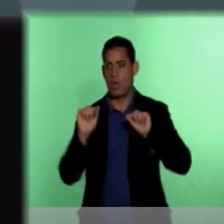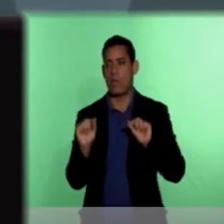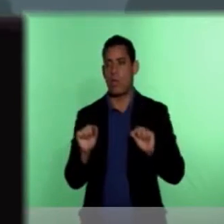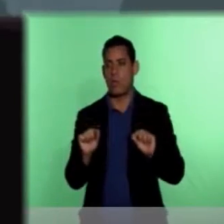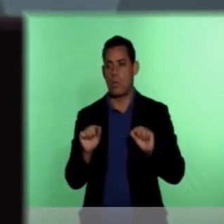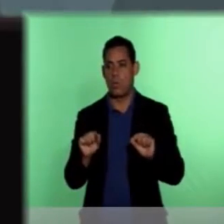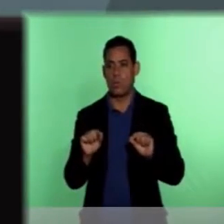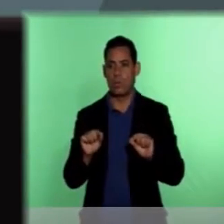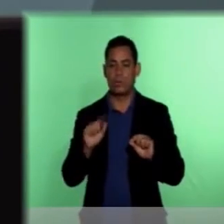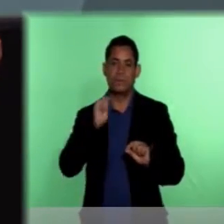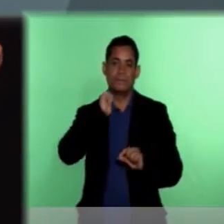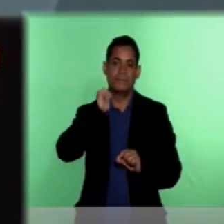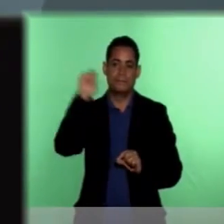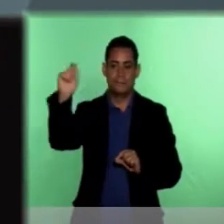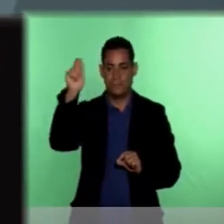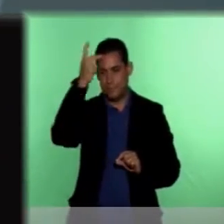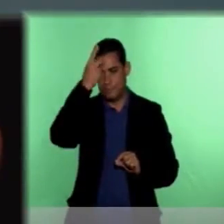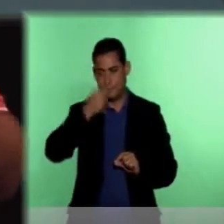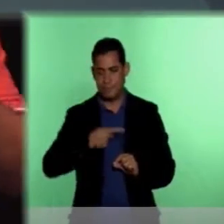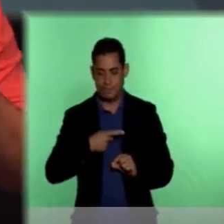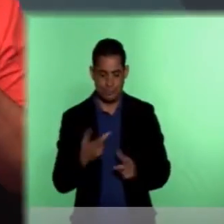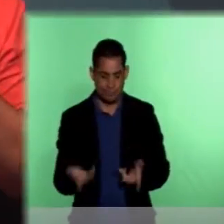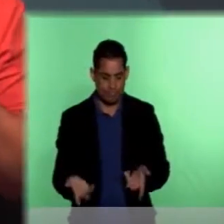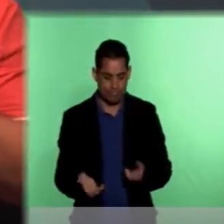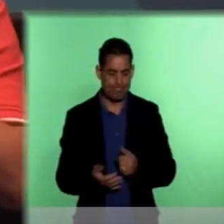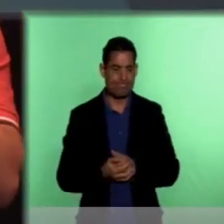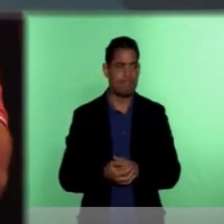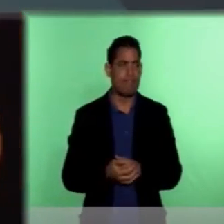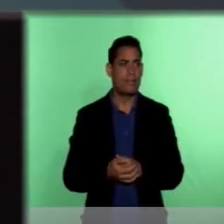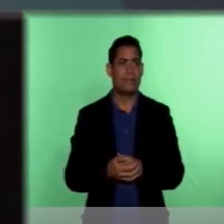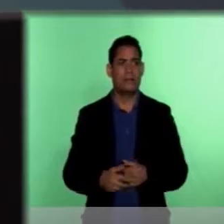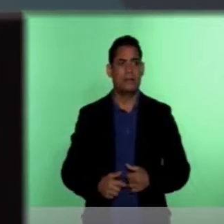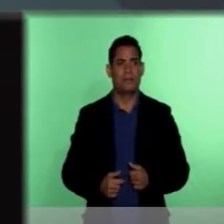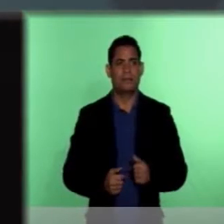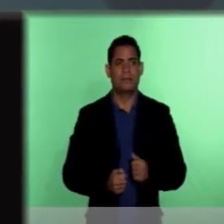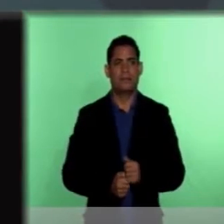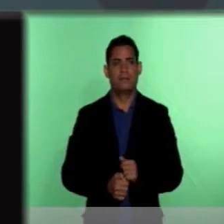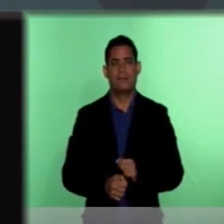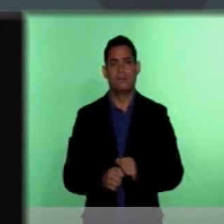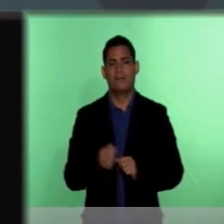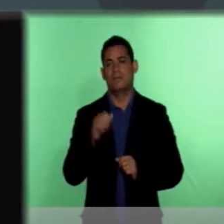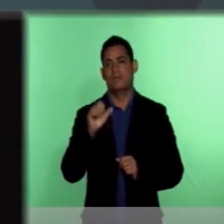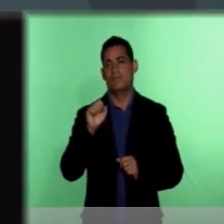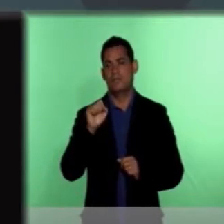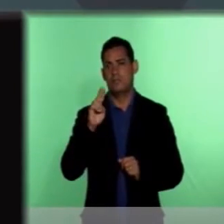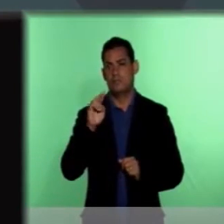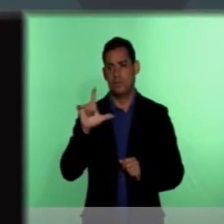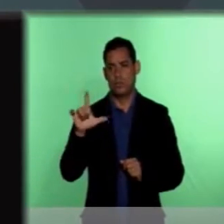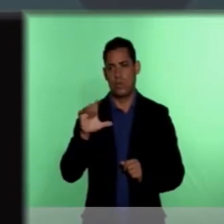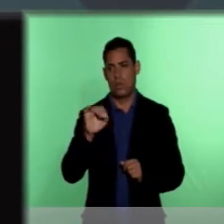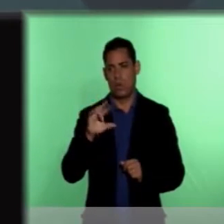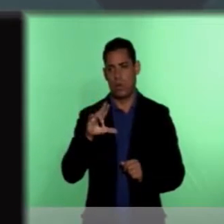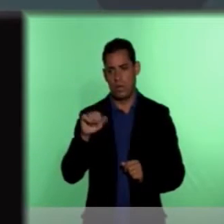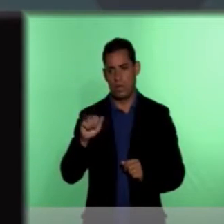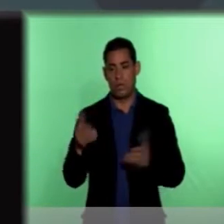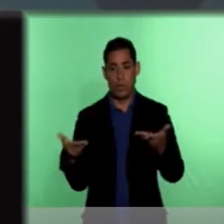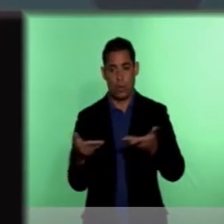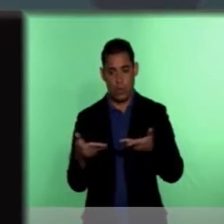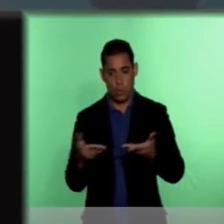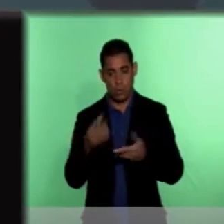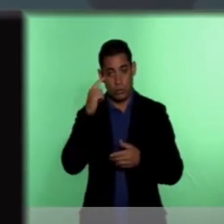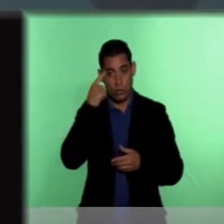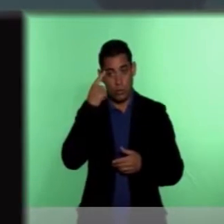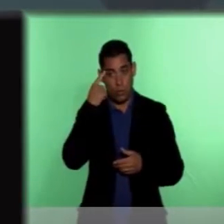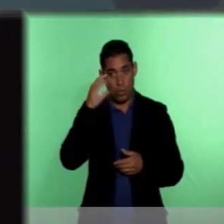o suicídio. Em termos concretos, analisando a população sul-coreana, o sistema de ensino que hoje está em vigor na Coreia do